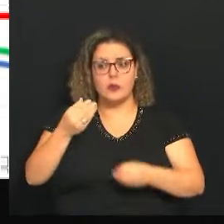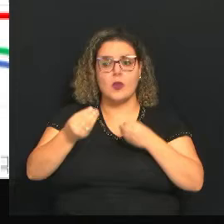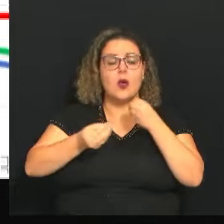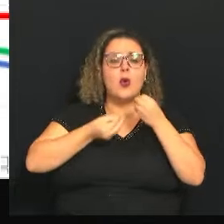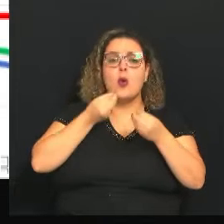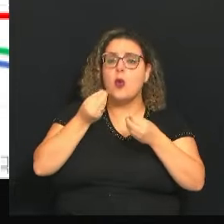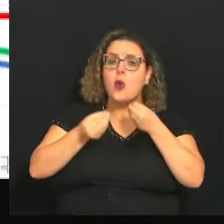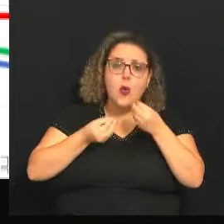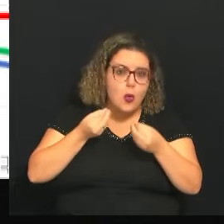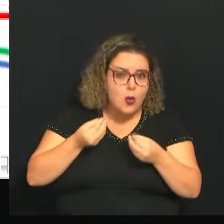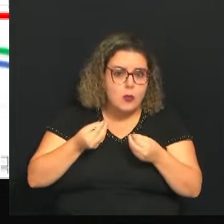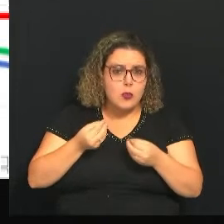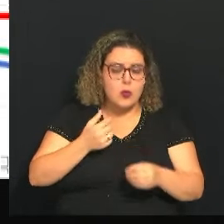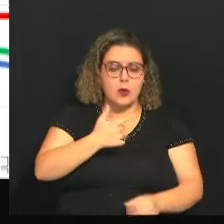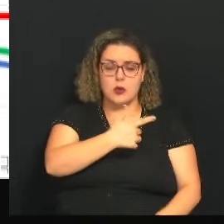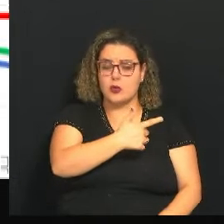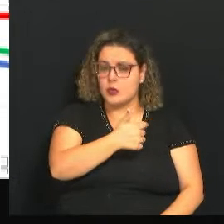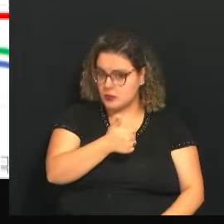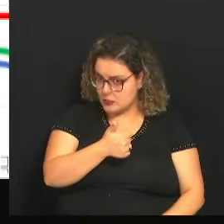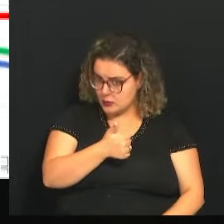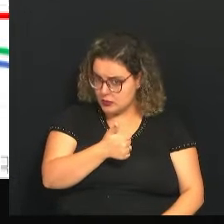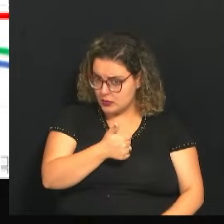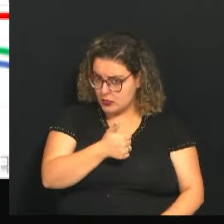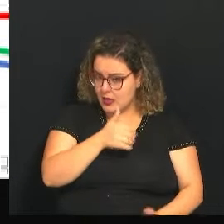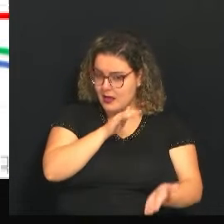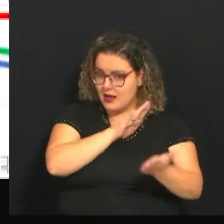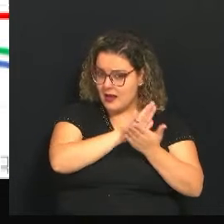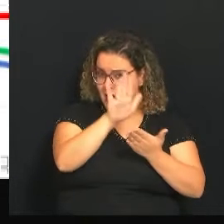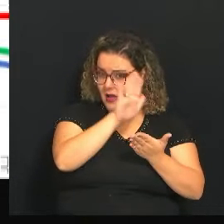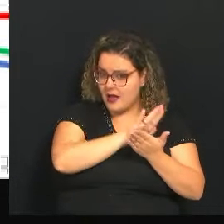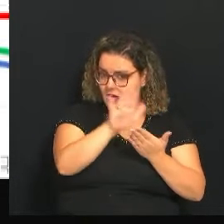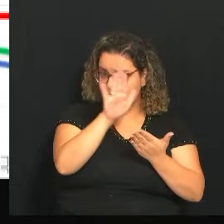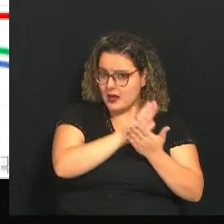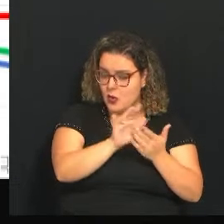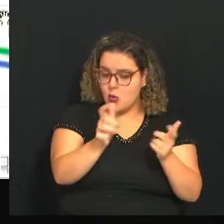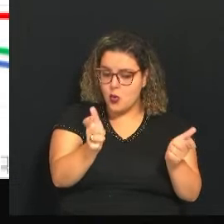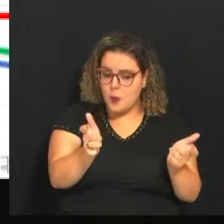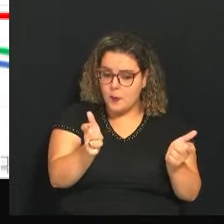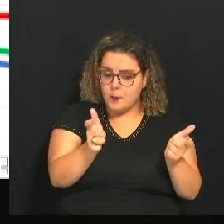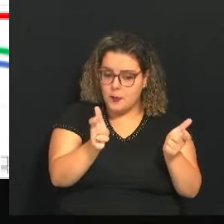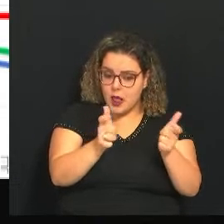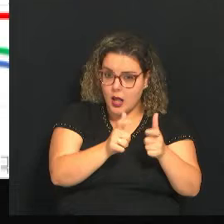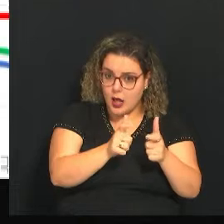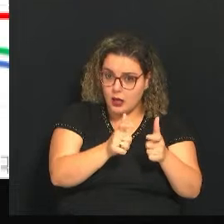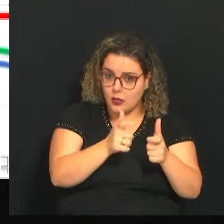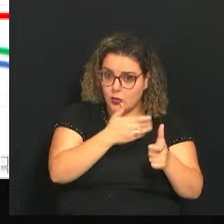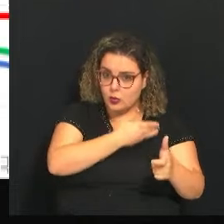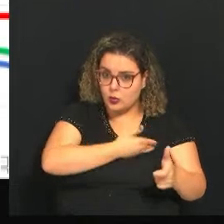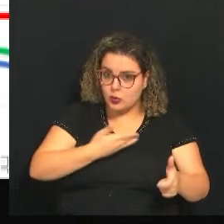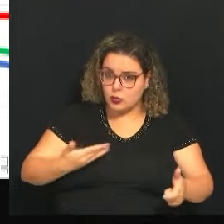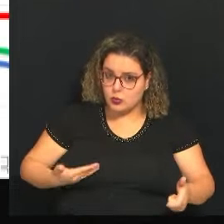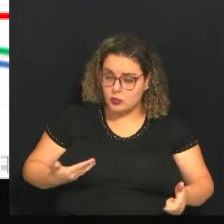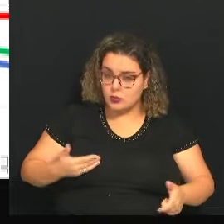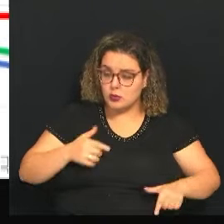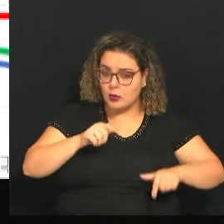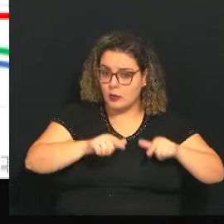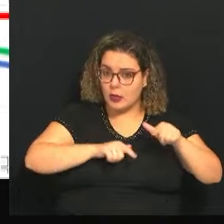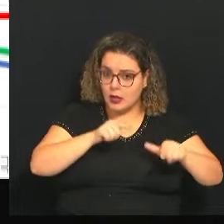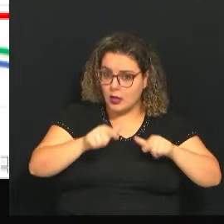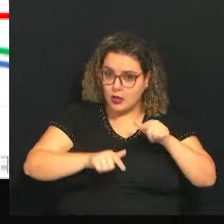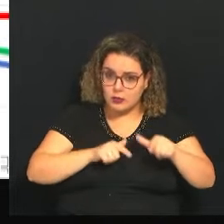em 2021, gastar menos com o pessoal que em 2020?